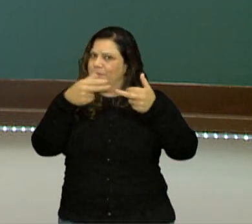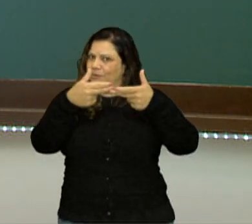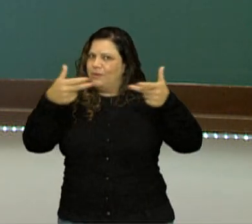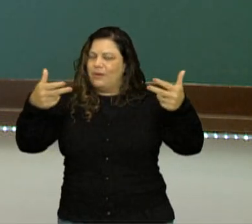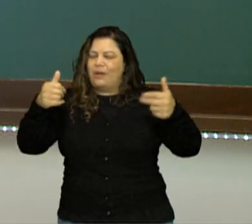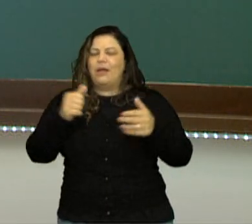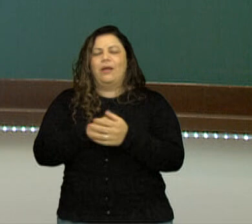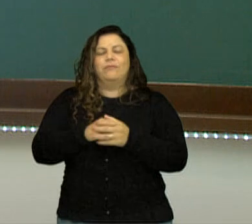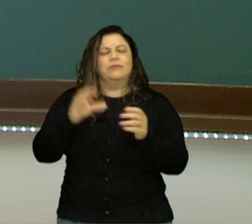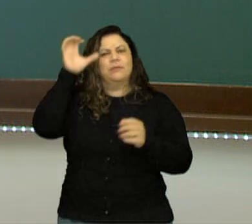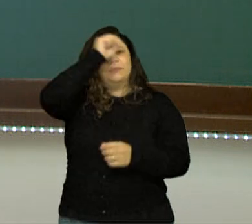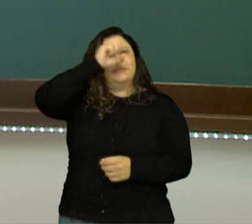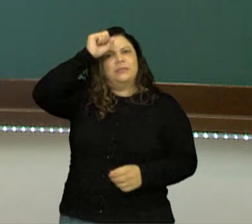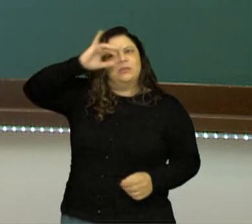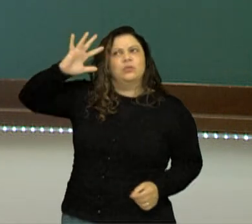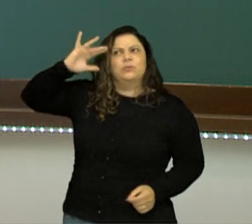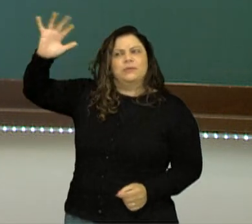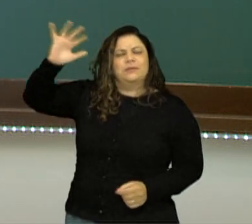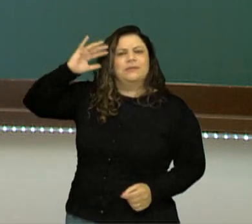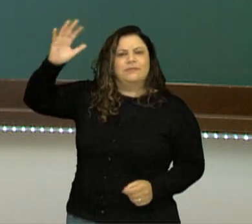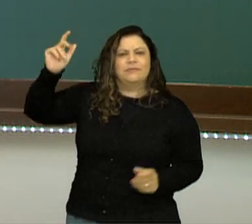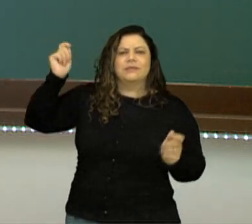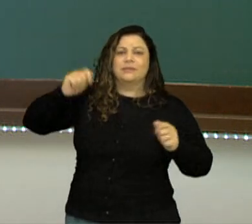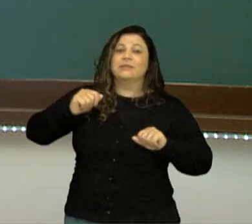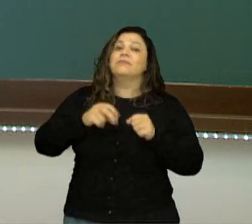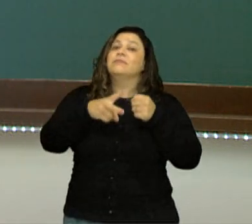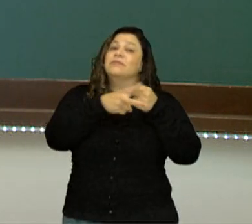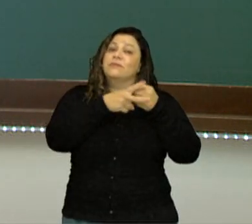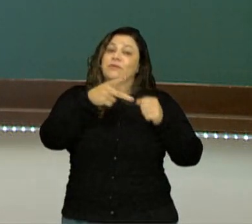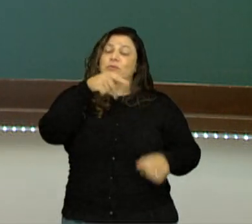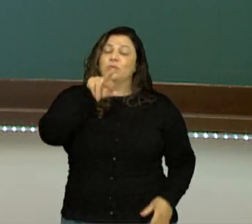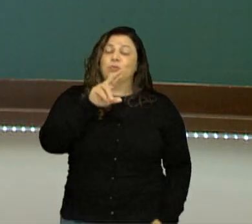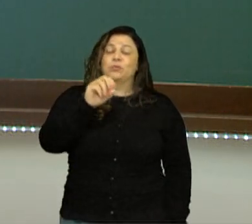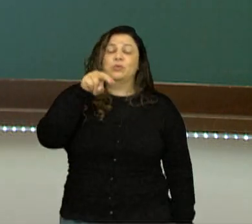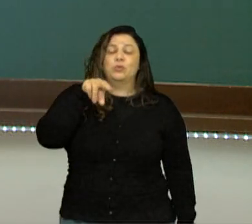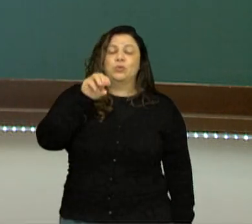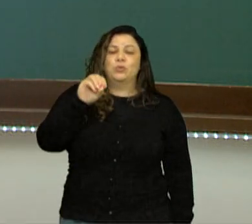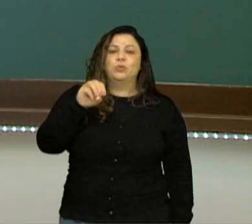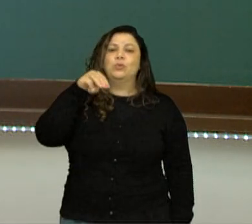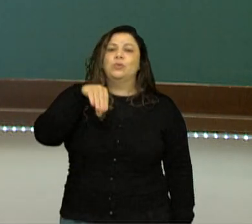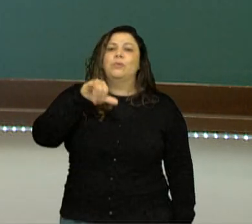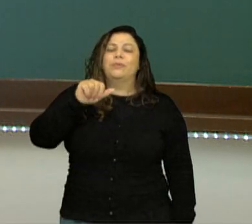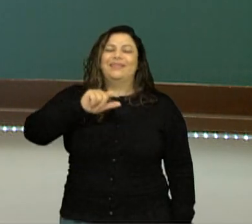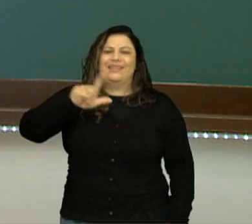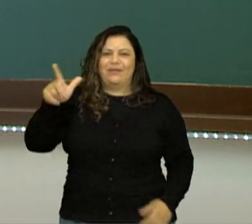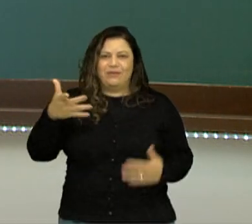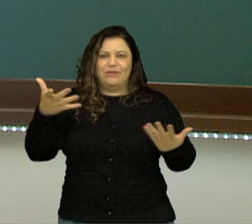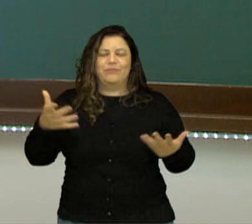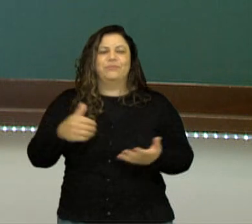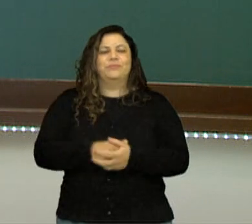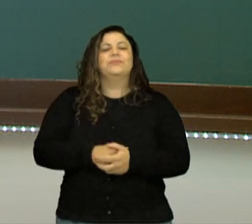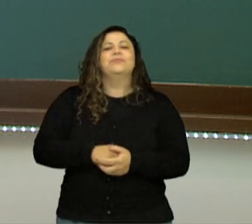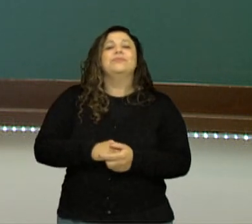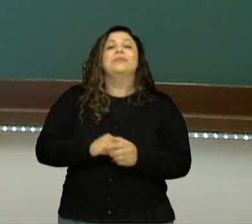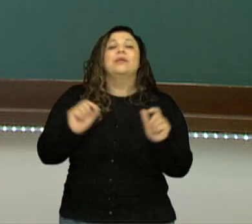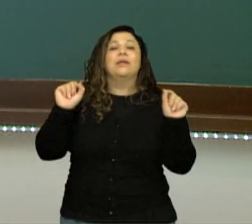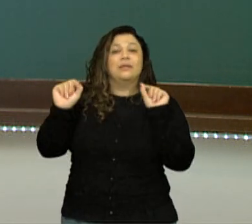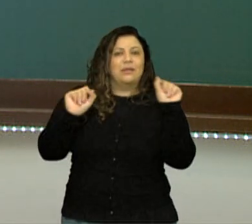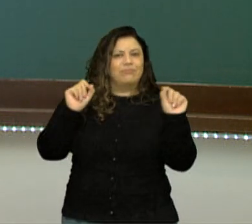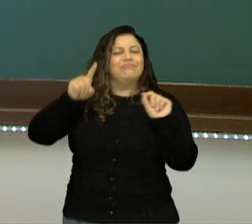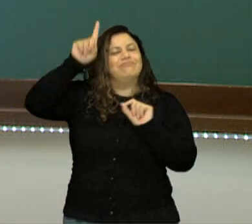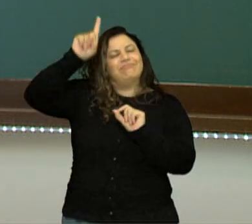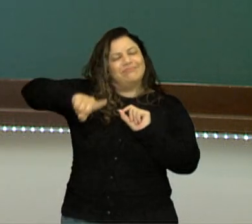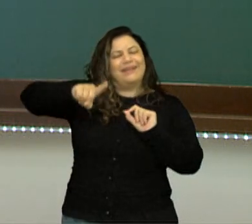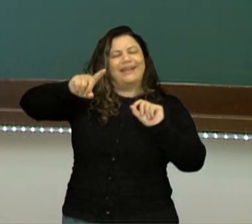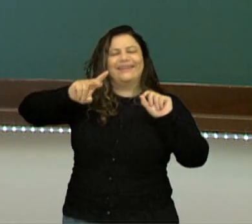voz reflexiva e os verbos pronominais, ou os também chamados pseudo-reflexivos. É isso